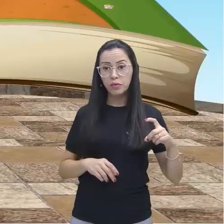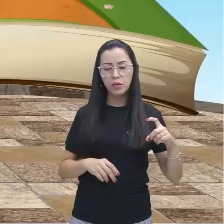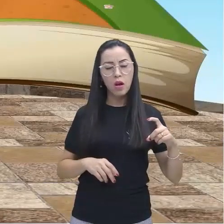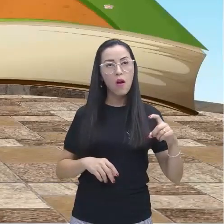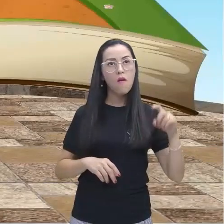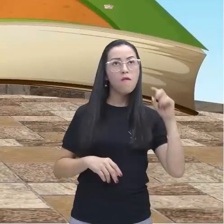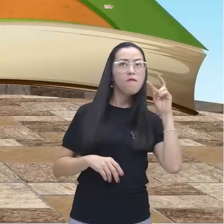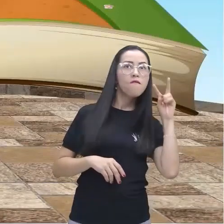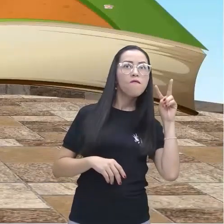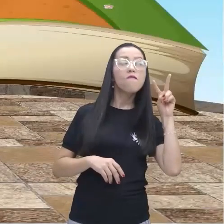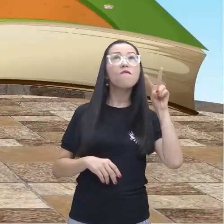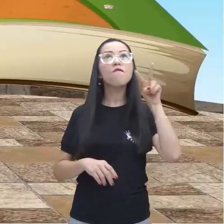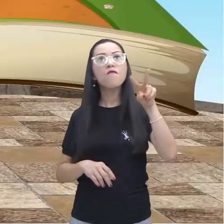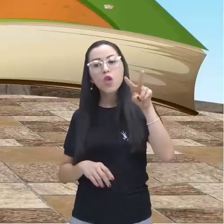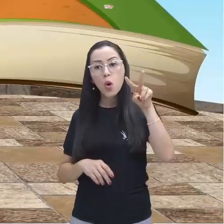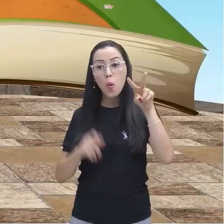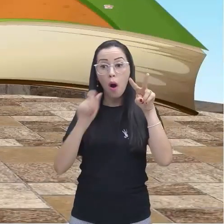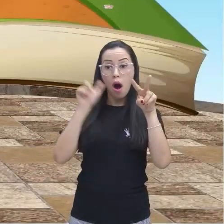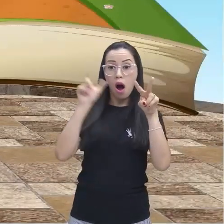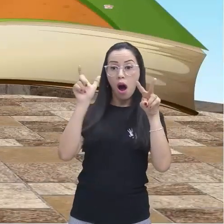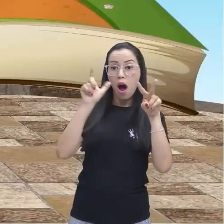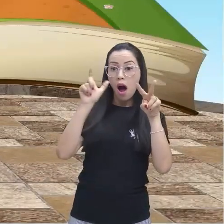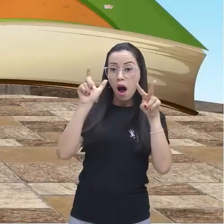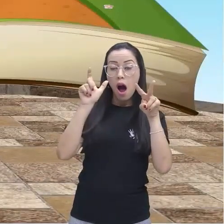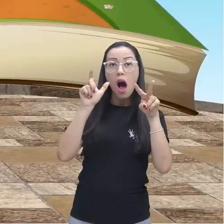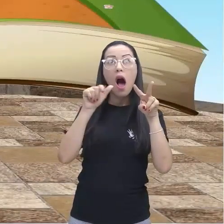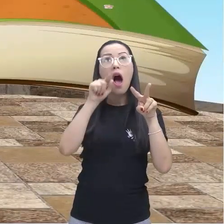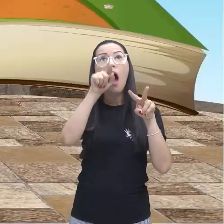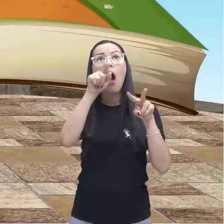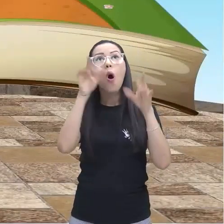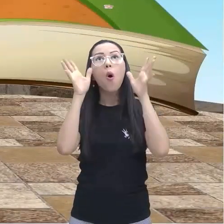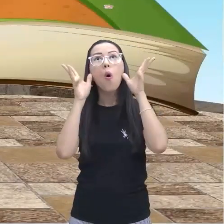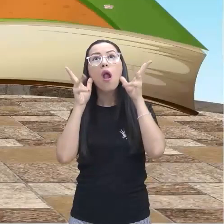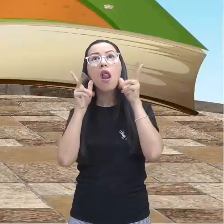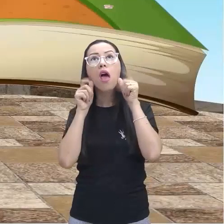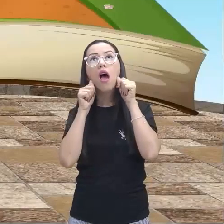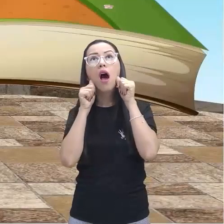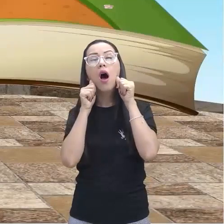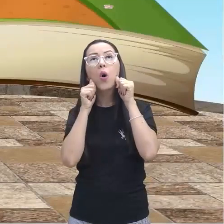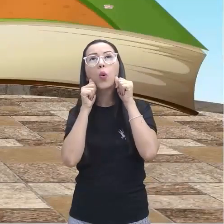Vendo a triste situação em que o leão se encontrava,